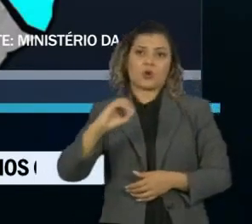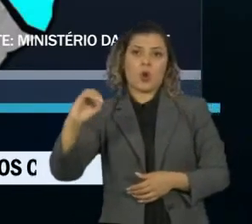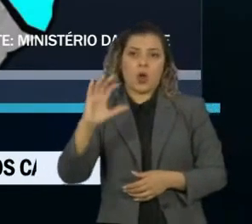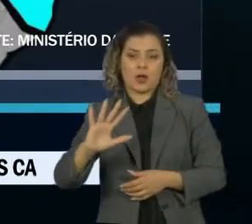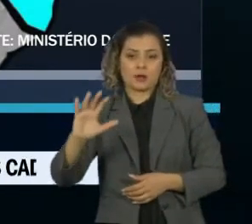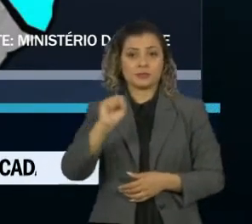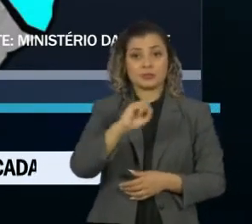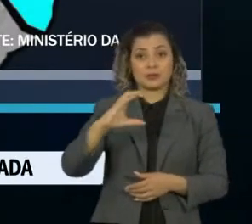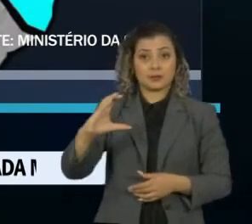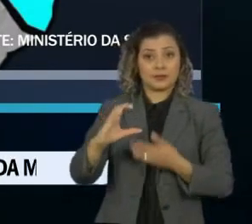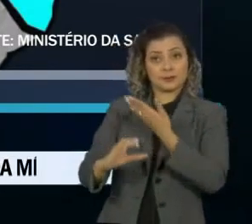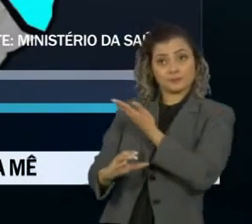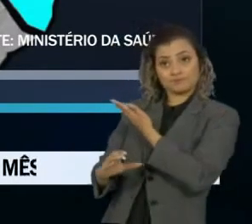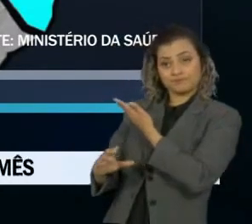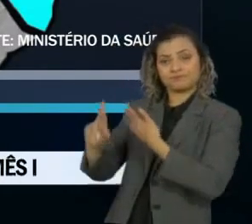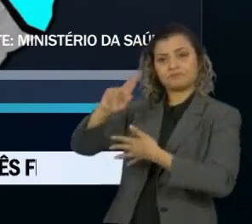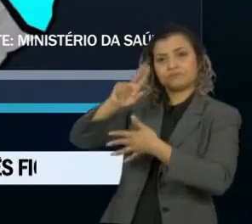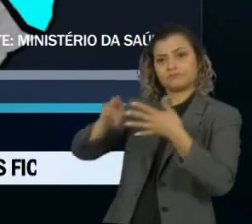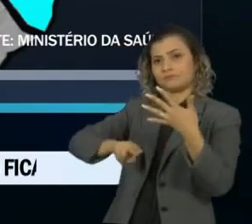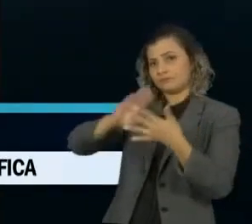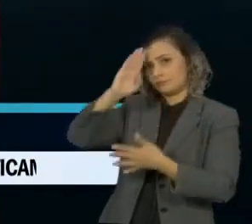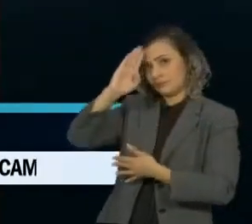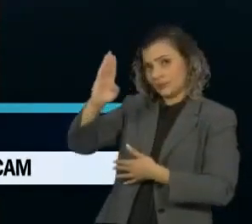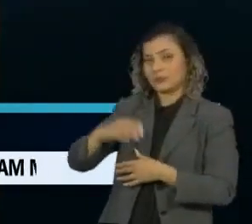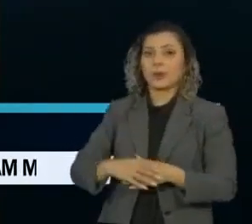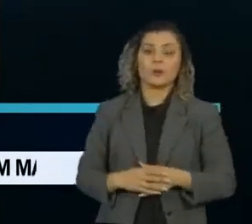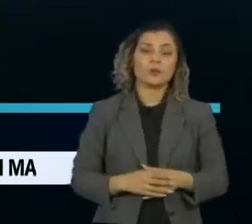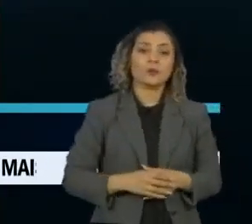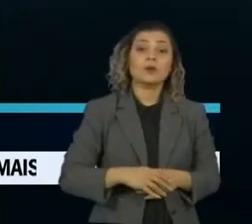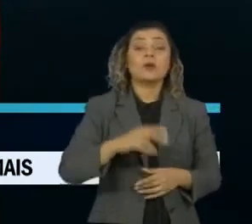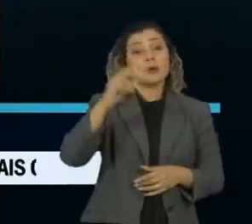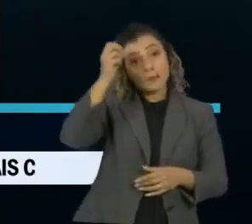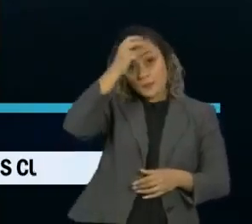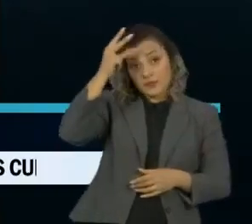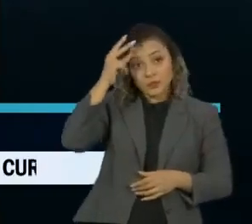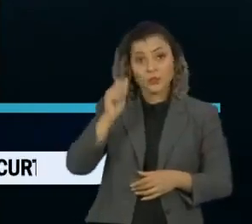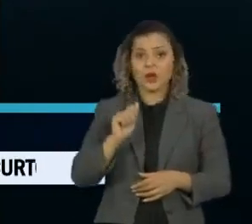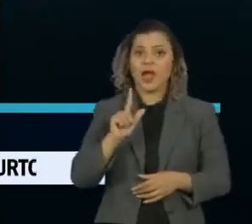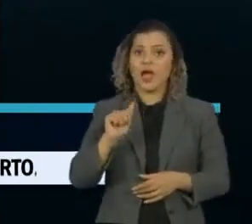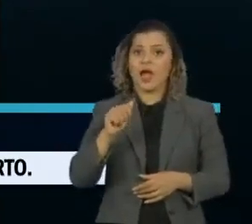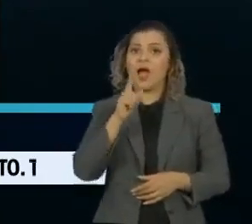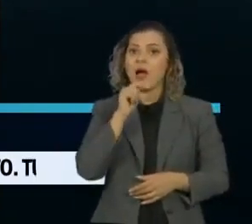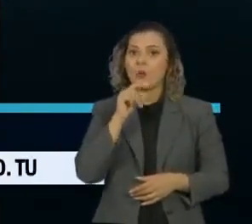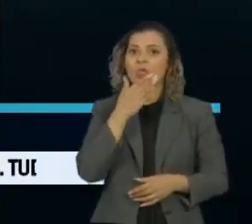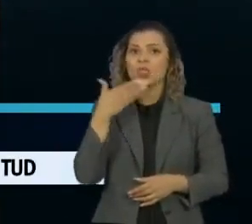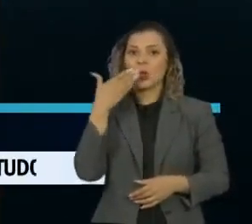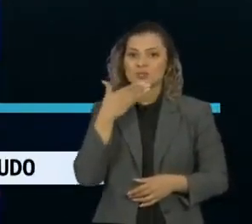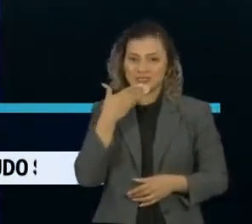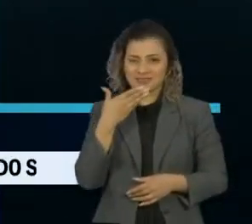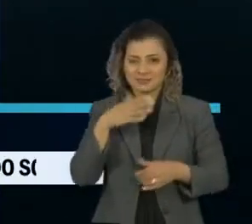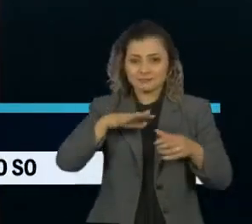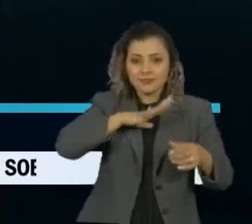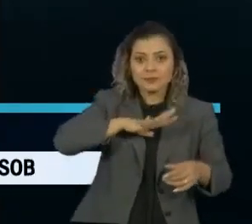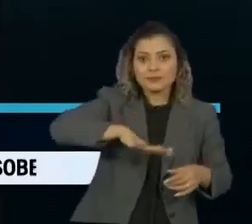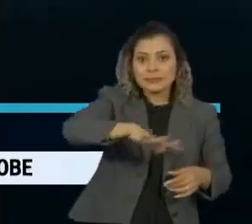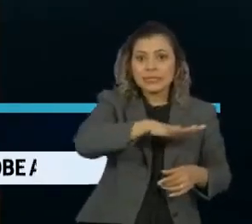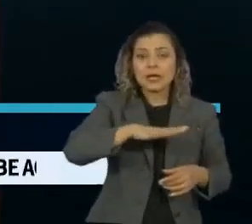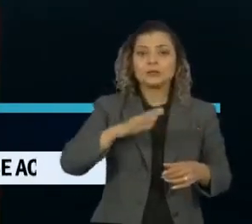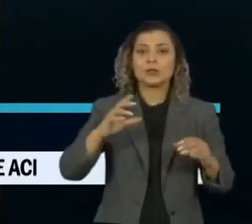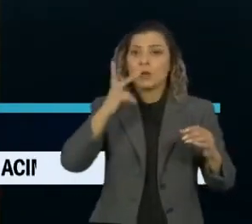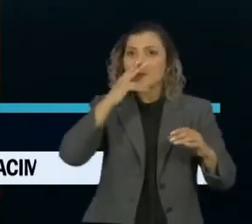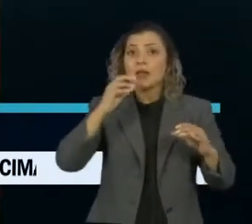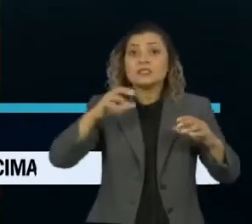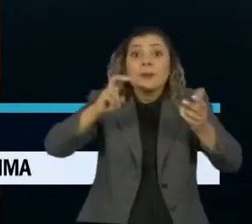de Santa Catarina foram mais atingidas. No município de Água Doce, no meio-oeste do estado, o dia virou